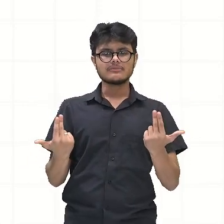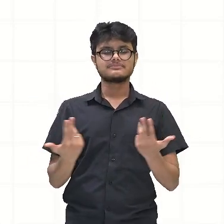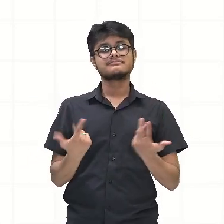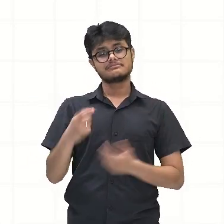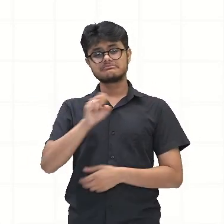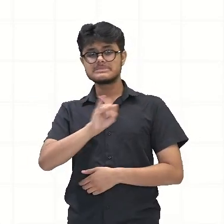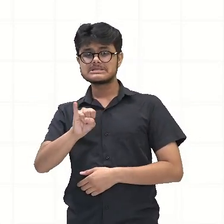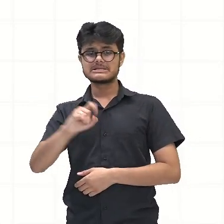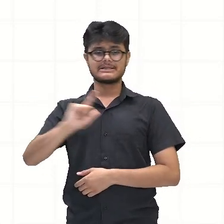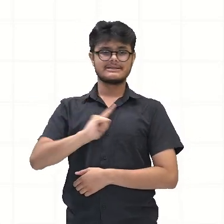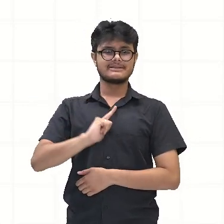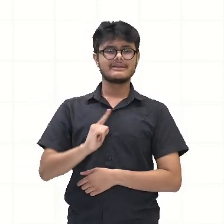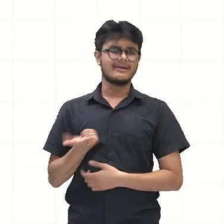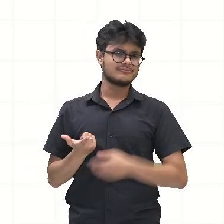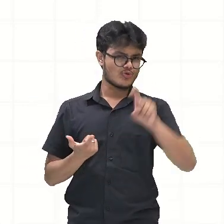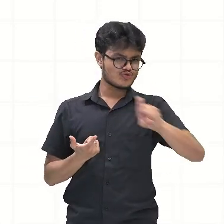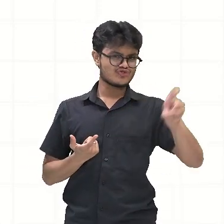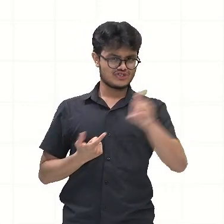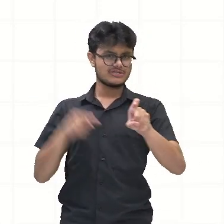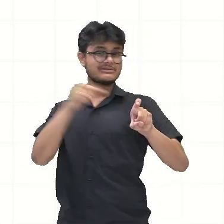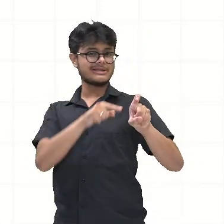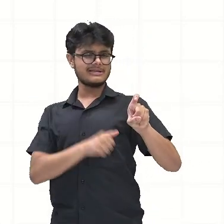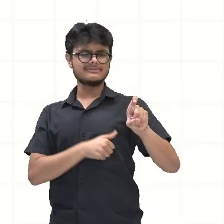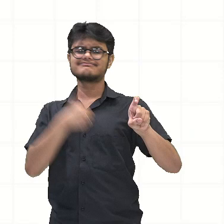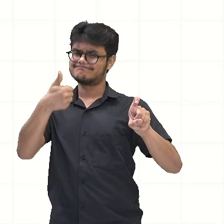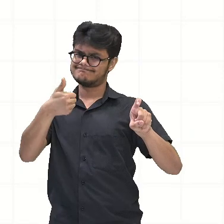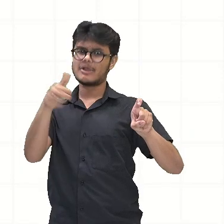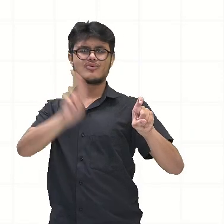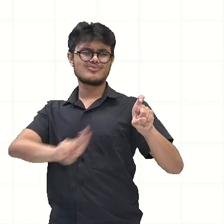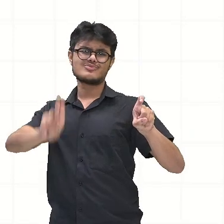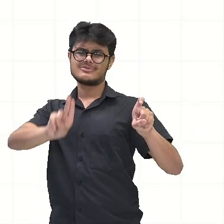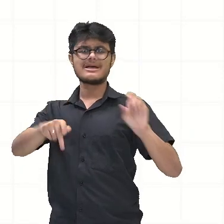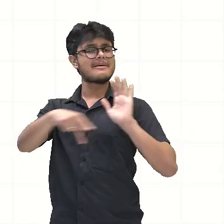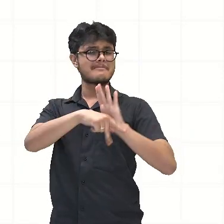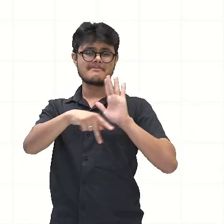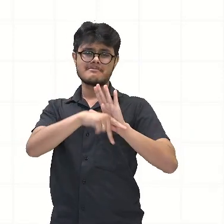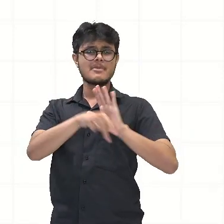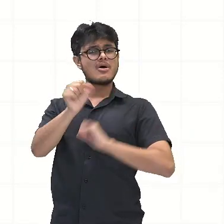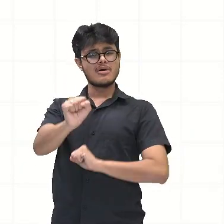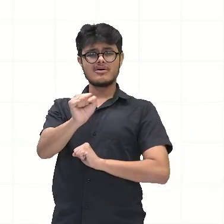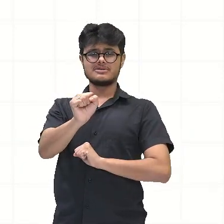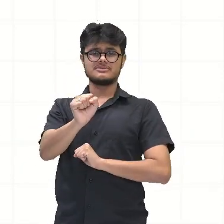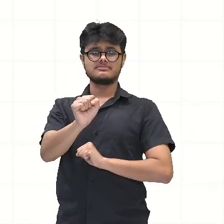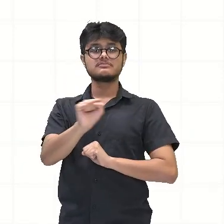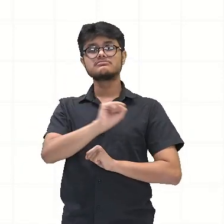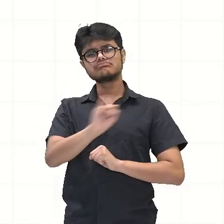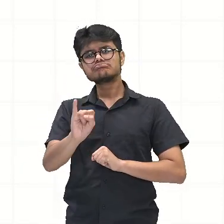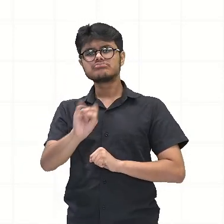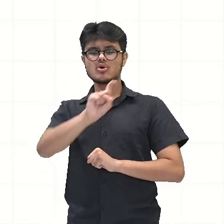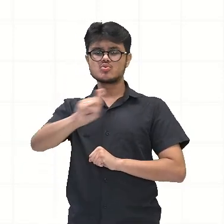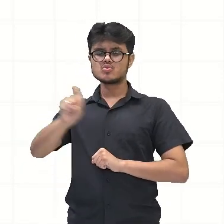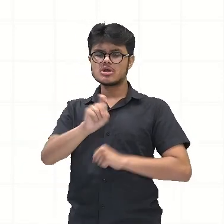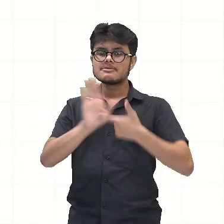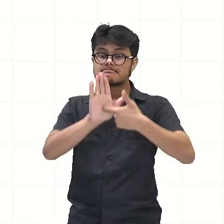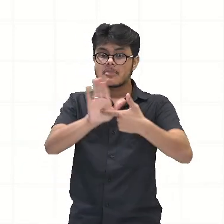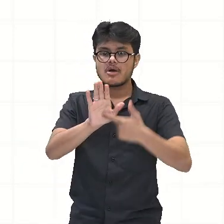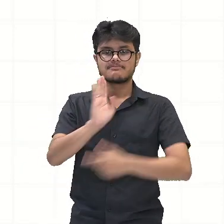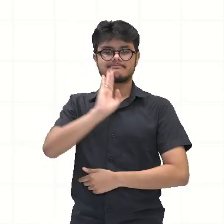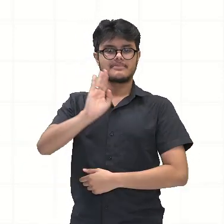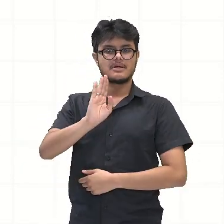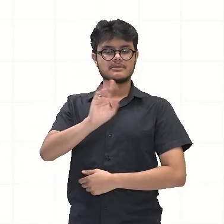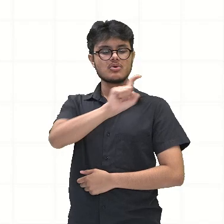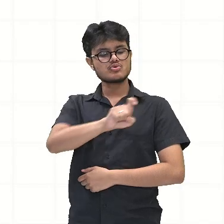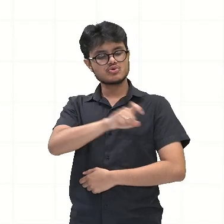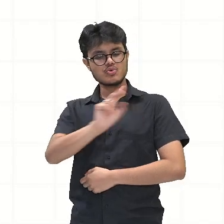tenho um fator comum em evidência, que é o x. Colocando o x em evidência, então, x ao